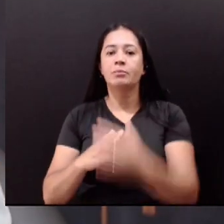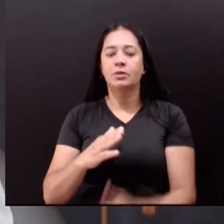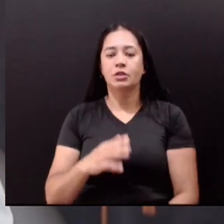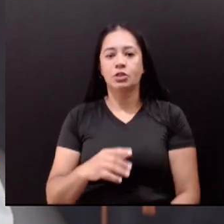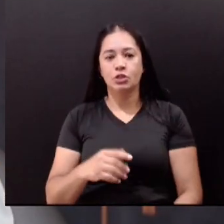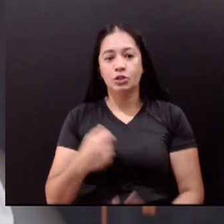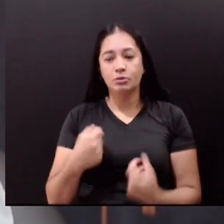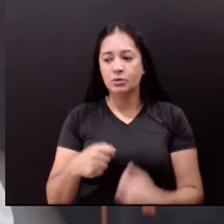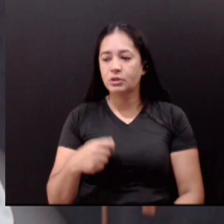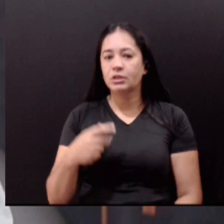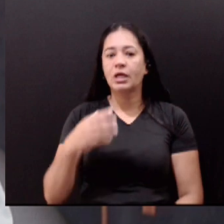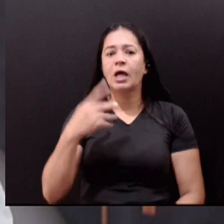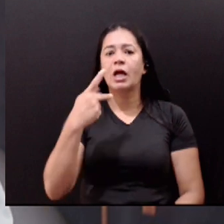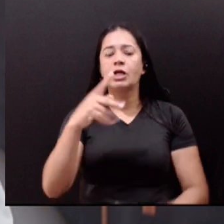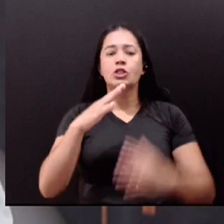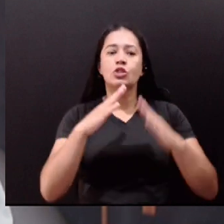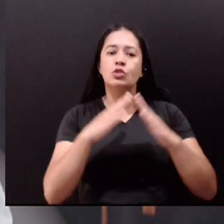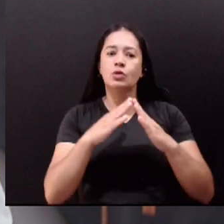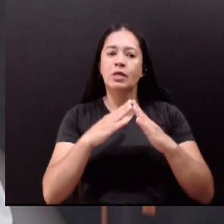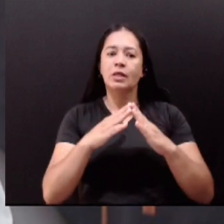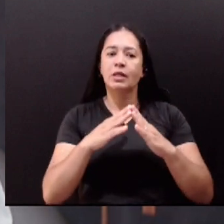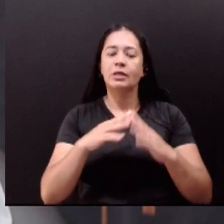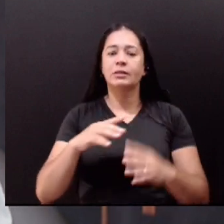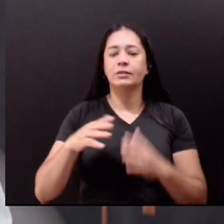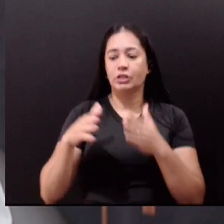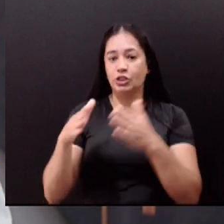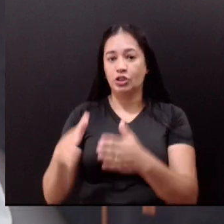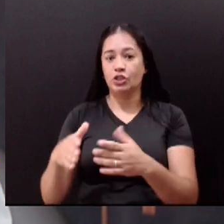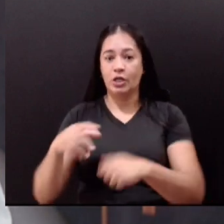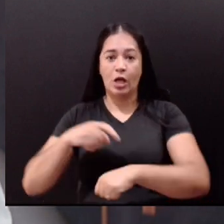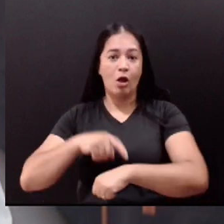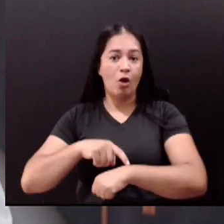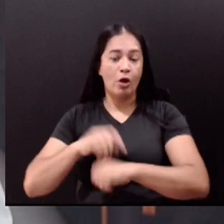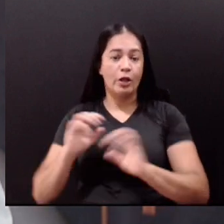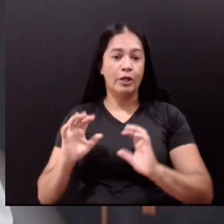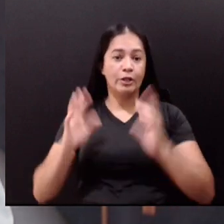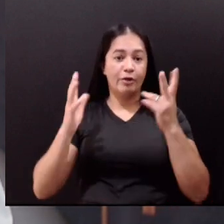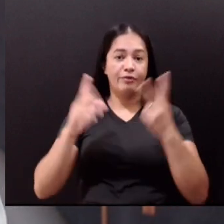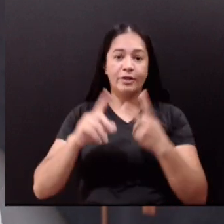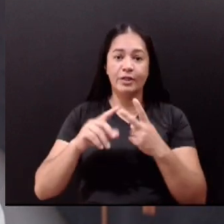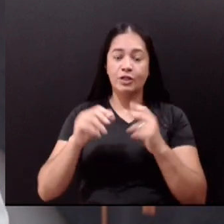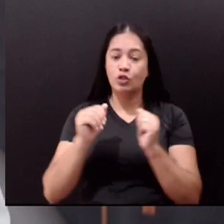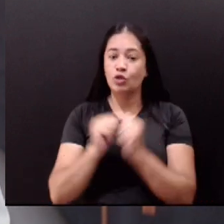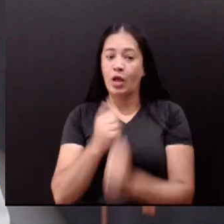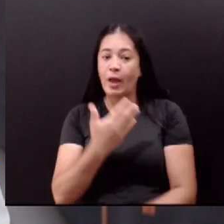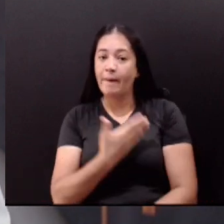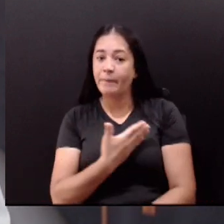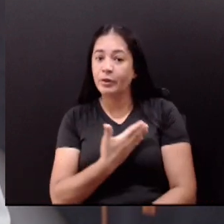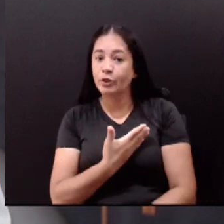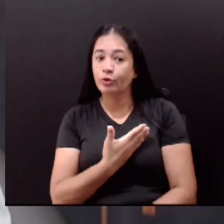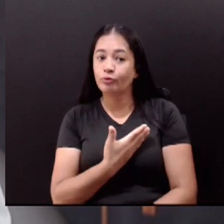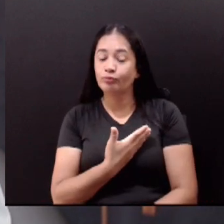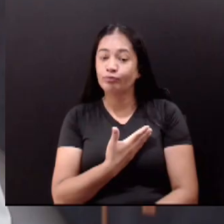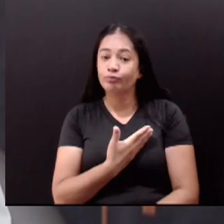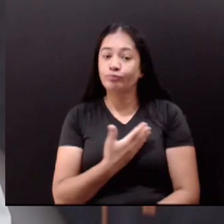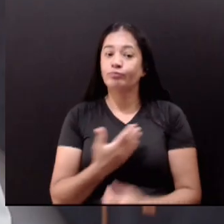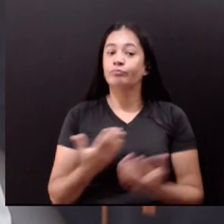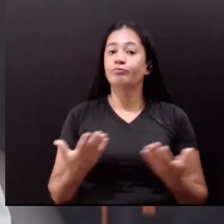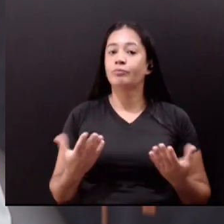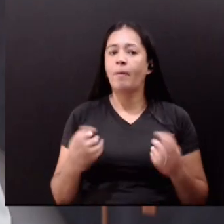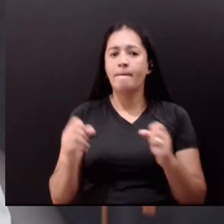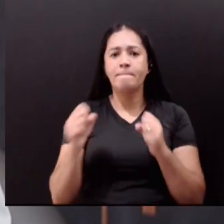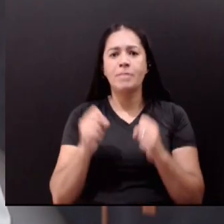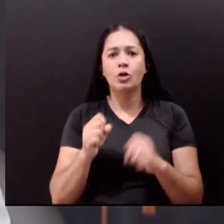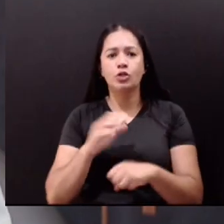gente coloca limite em horário de chegada da festa, as companhias que meu filho, tem ou não, pode criar